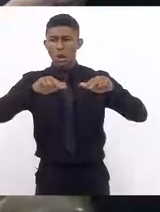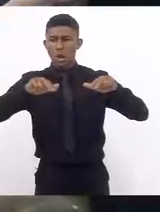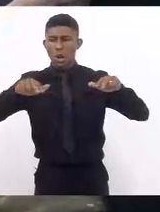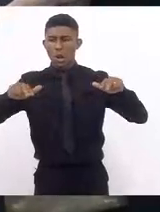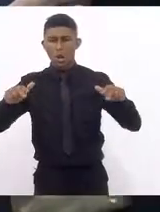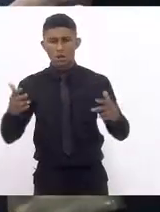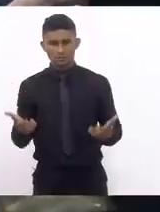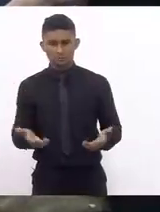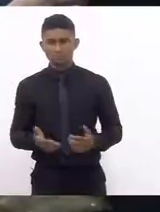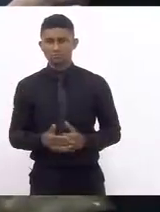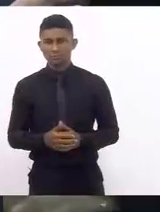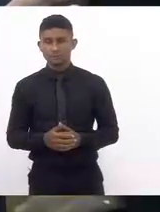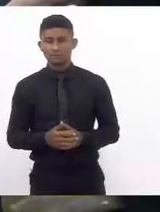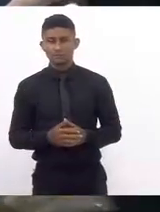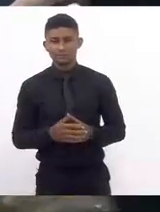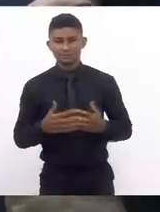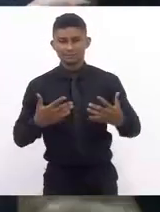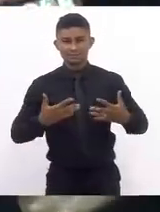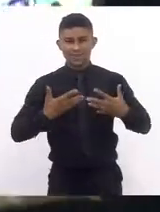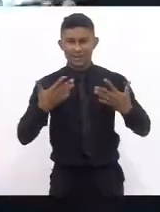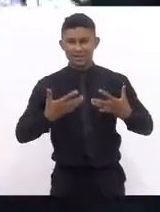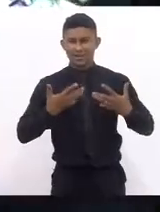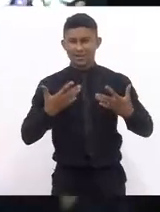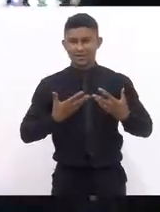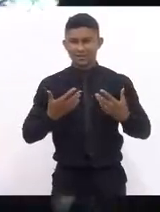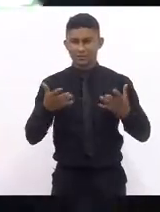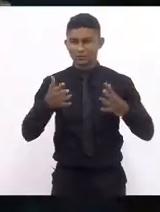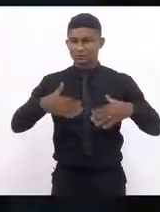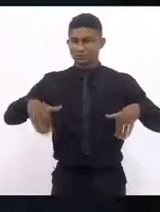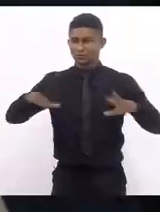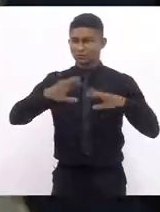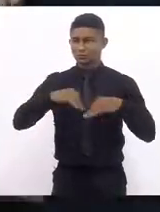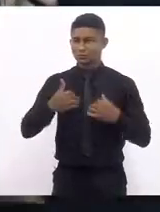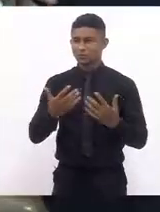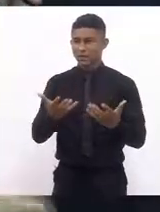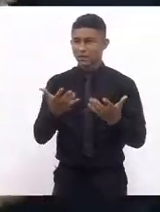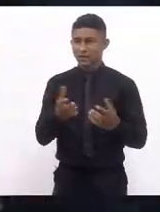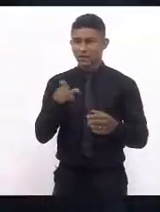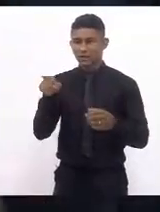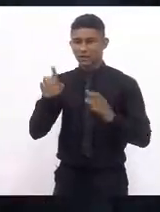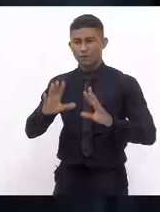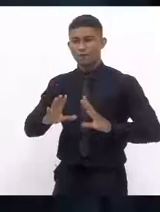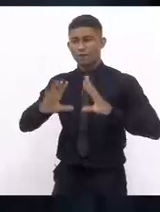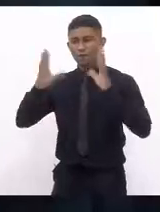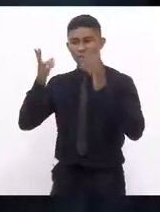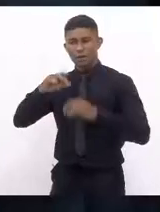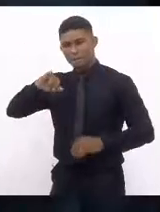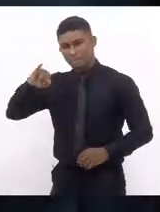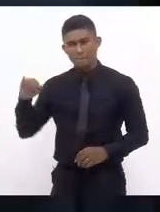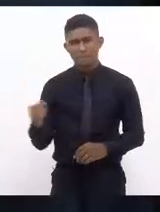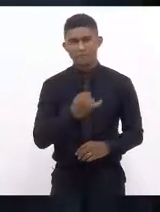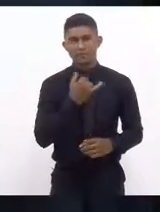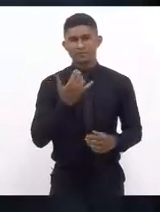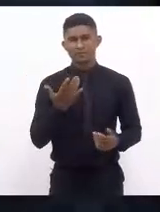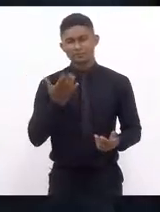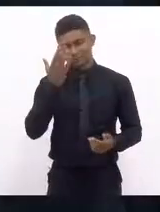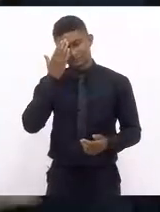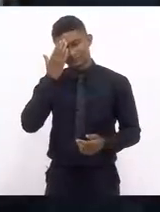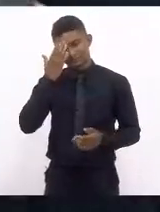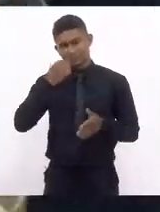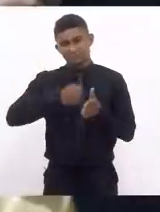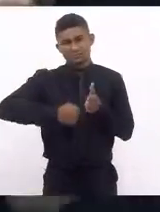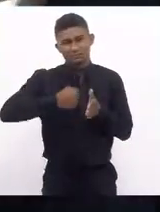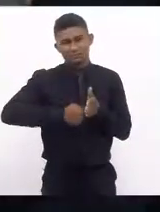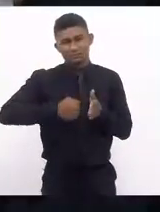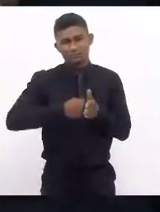com essa alegria que a gente está vendo aqui todo mundo querendo ir para a festa Apesar de todas as lutas